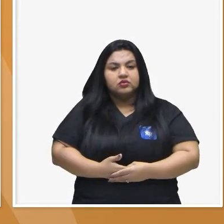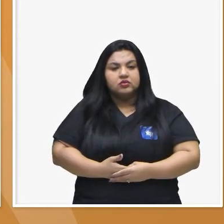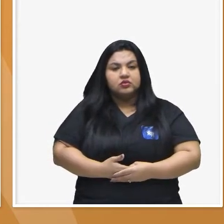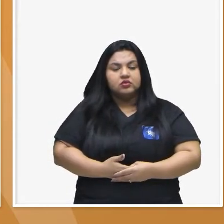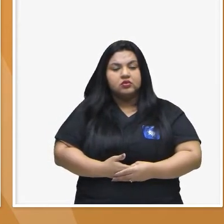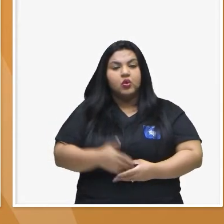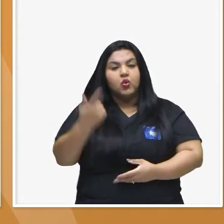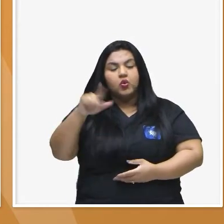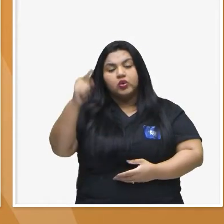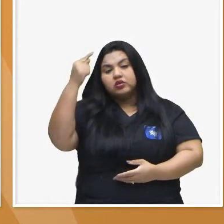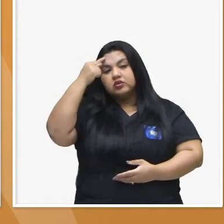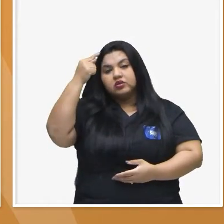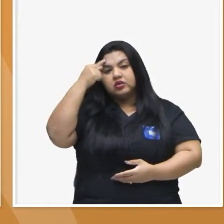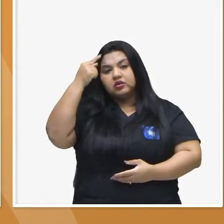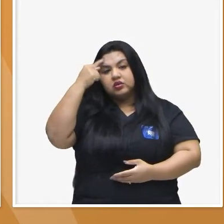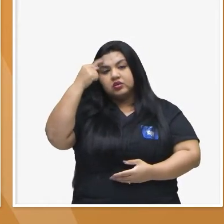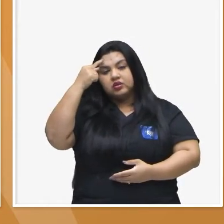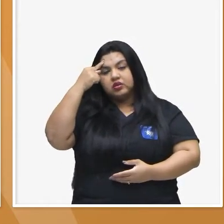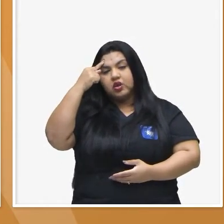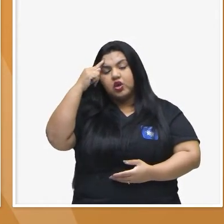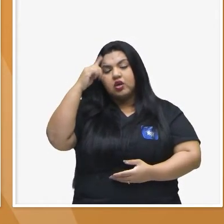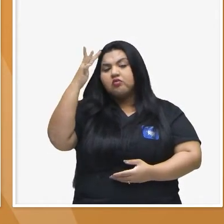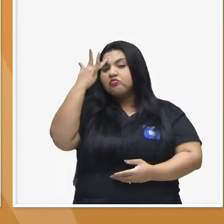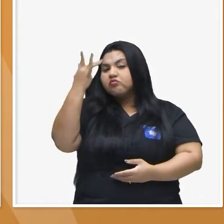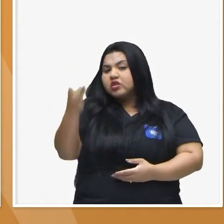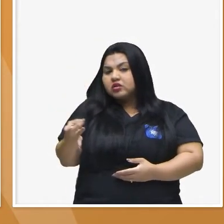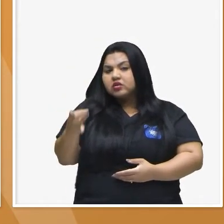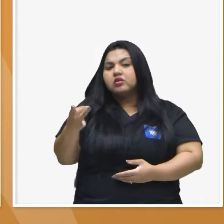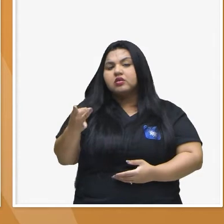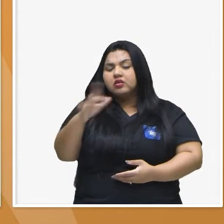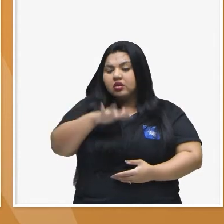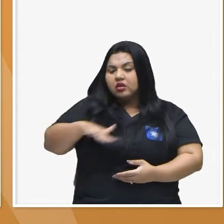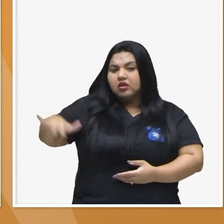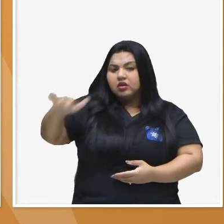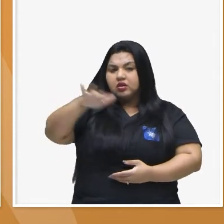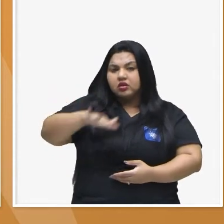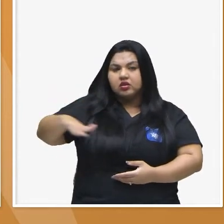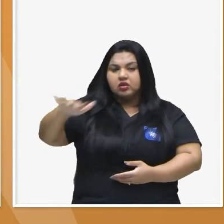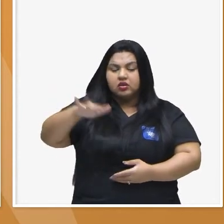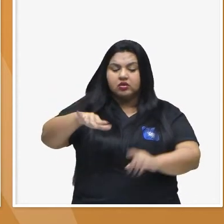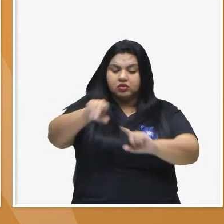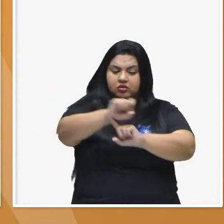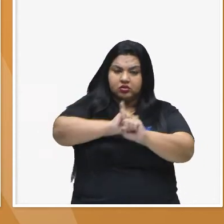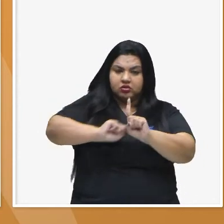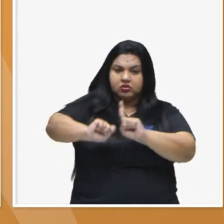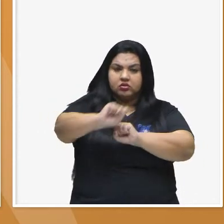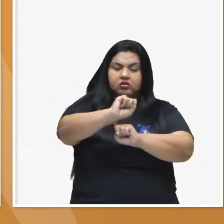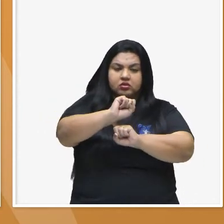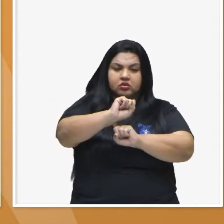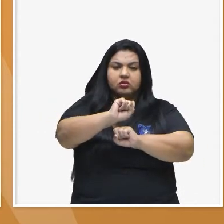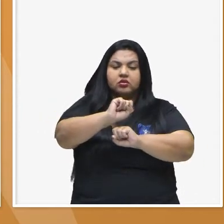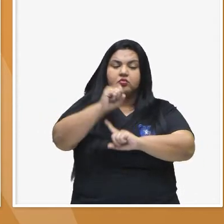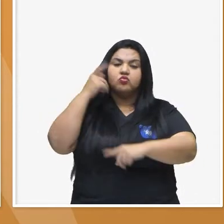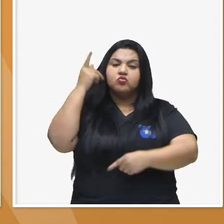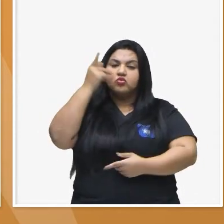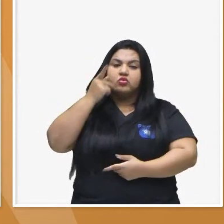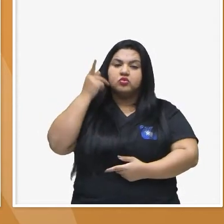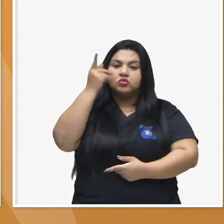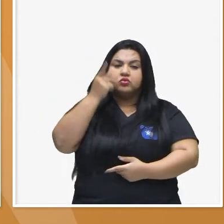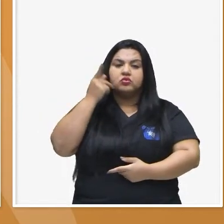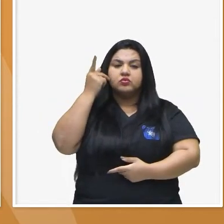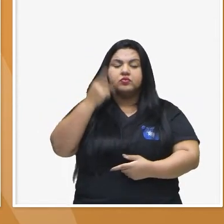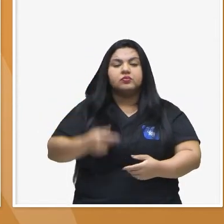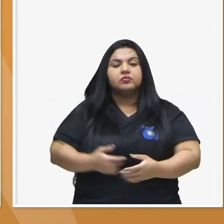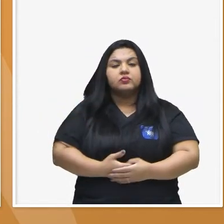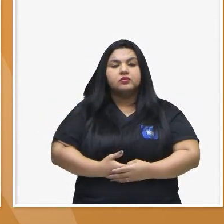Outra ideia do Hegel, para a gente também compreender um pouco isso, já no campo mais social, né, digamos assim, político,